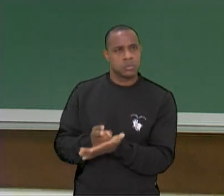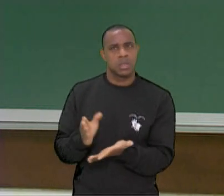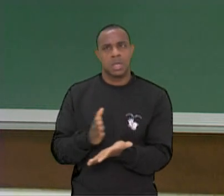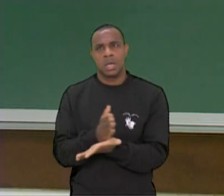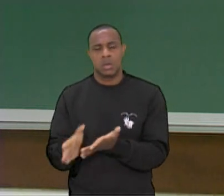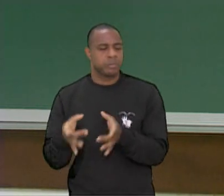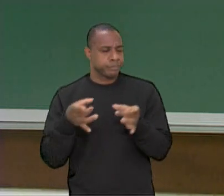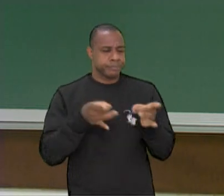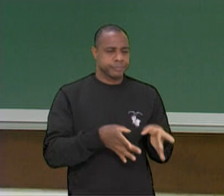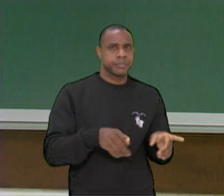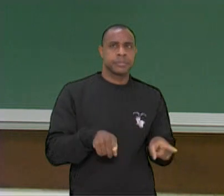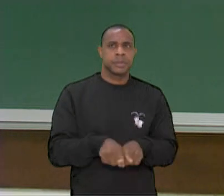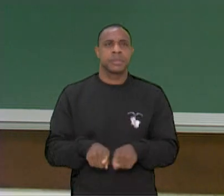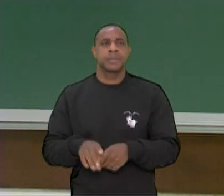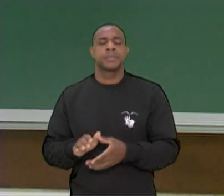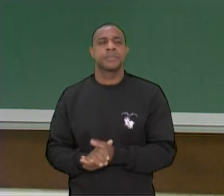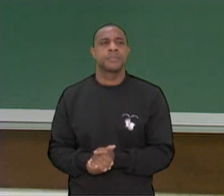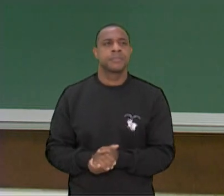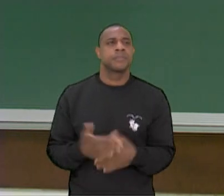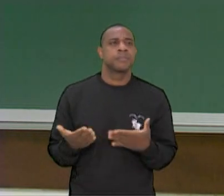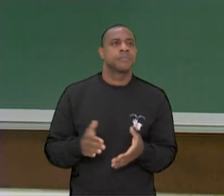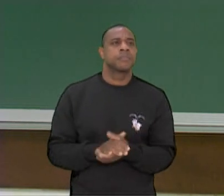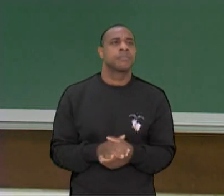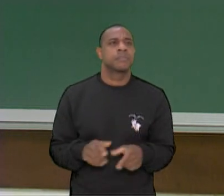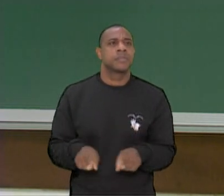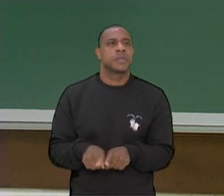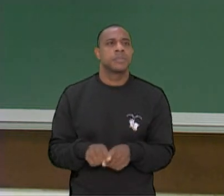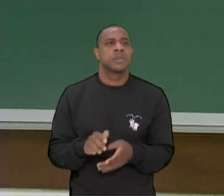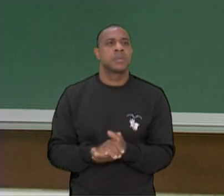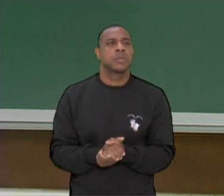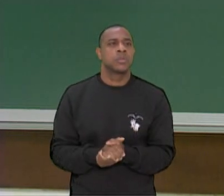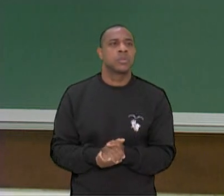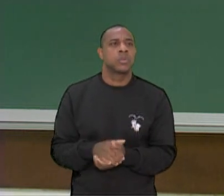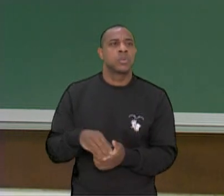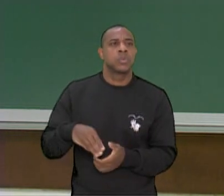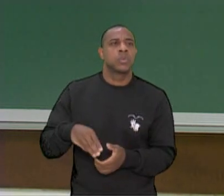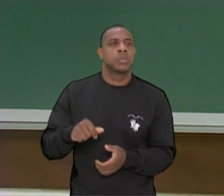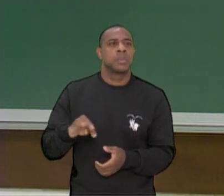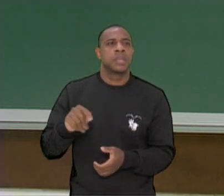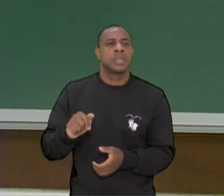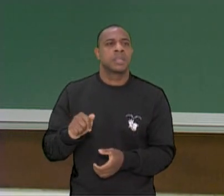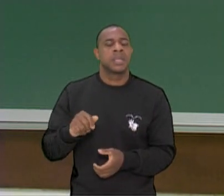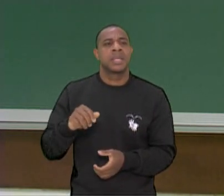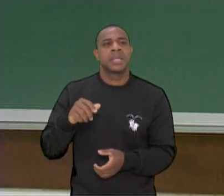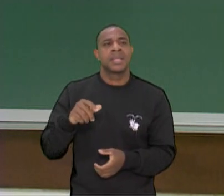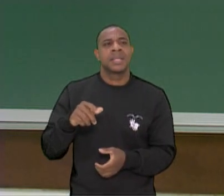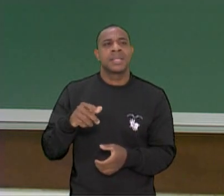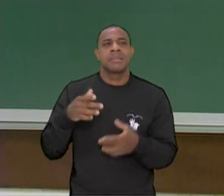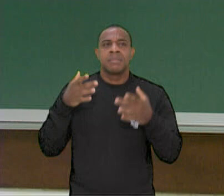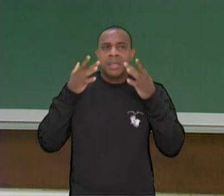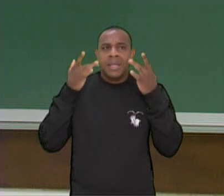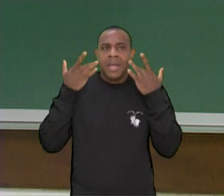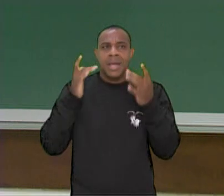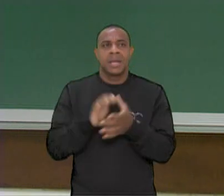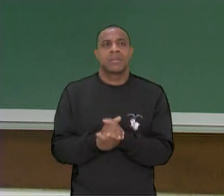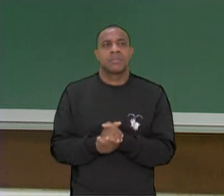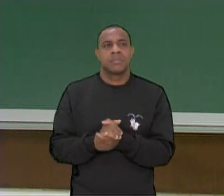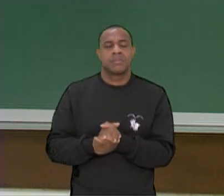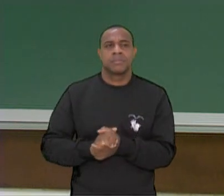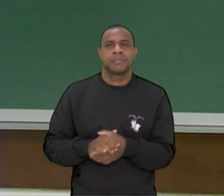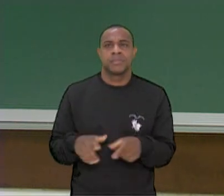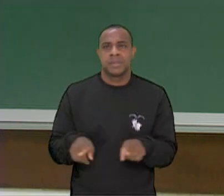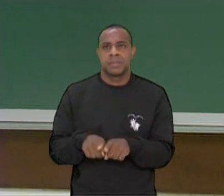foram deixadas de lado. E também o metateatro, ou seja, a linguagem do teatro. Lembra quando nós falamos numa das aulas aqui sobre